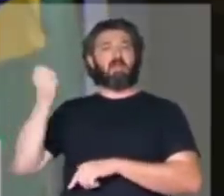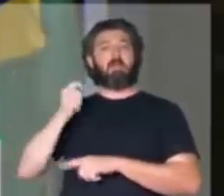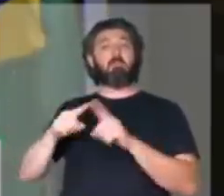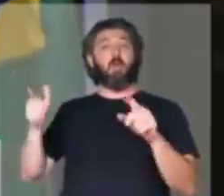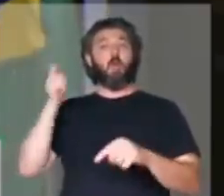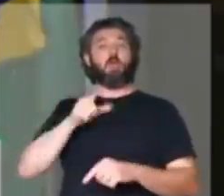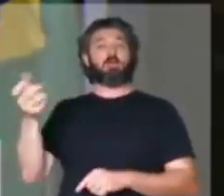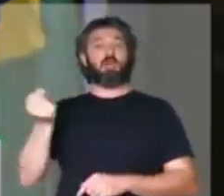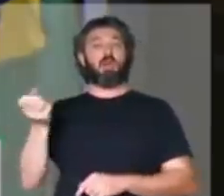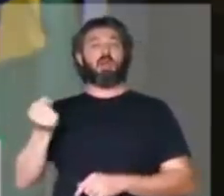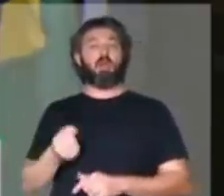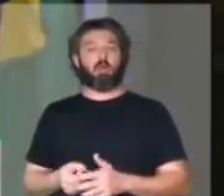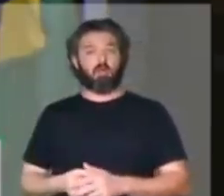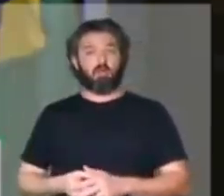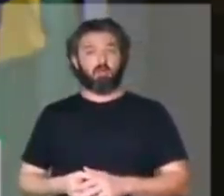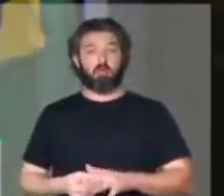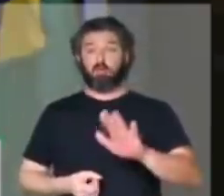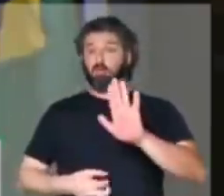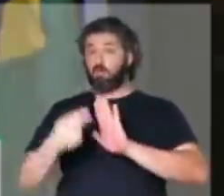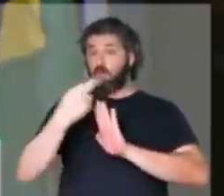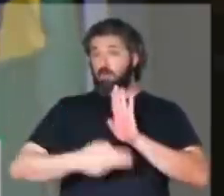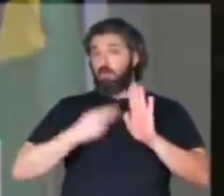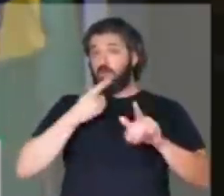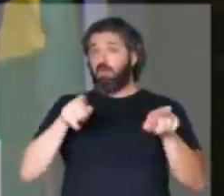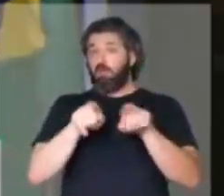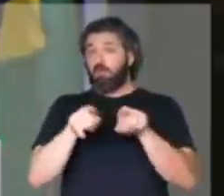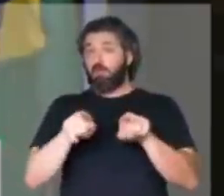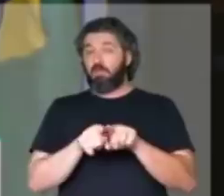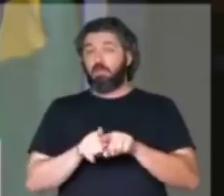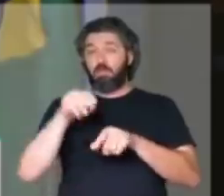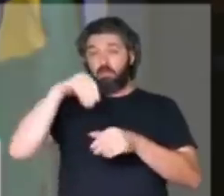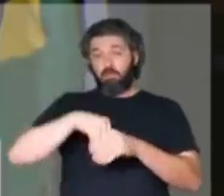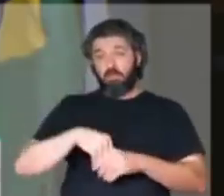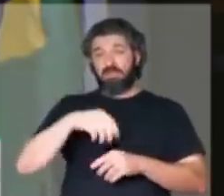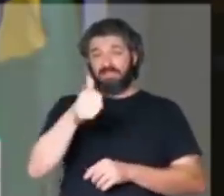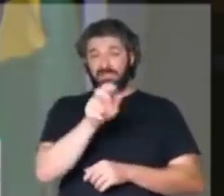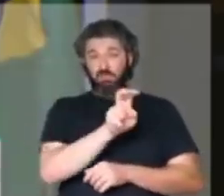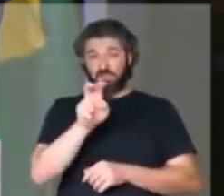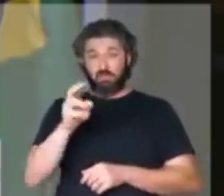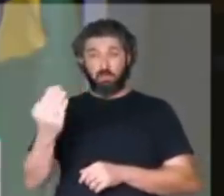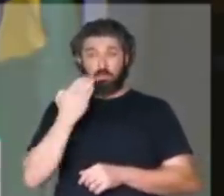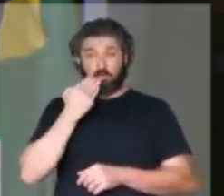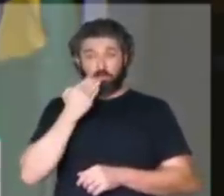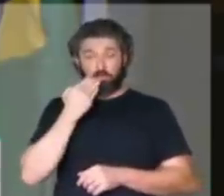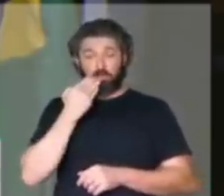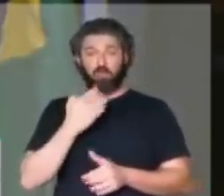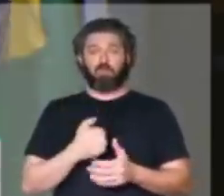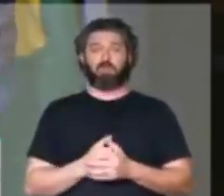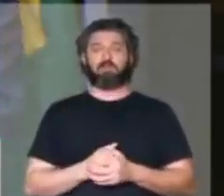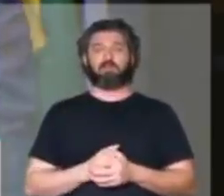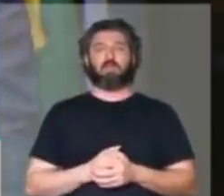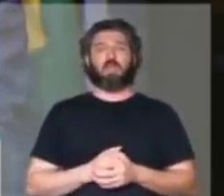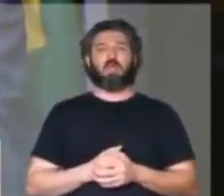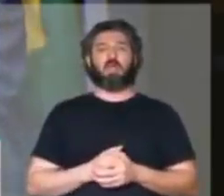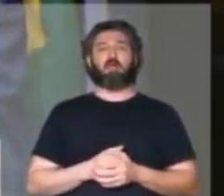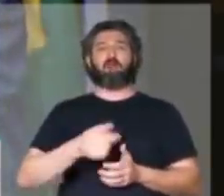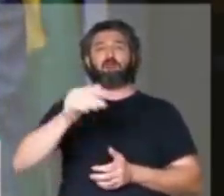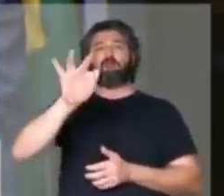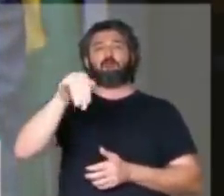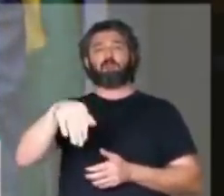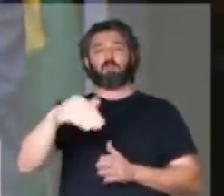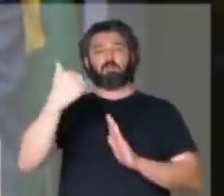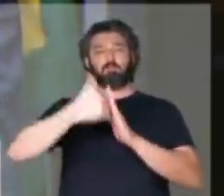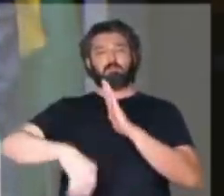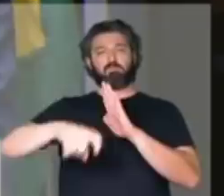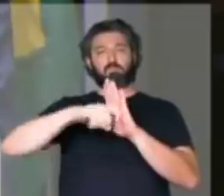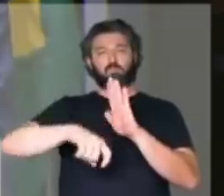mais, o relator também coloca, dentro desses 155 bilhões, o fim da